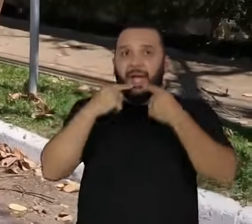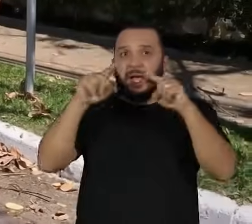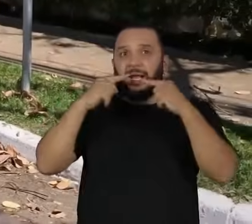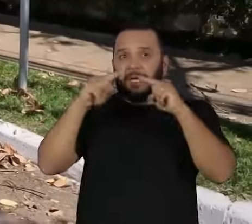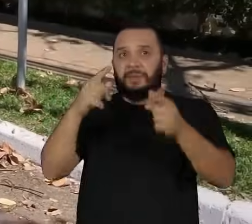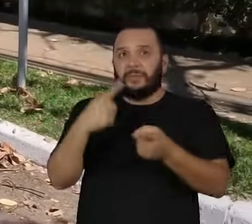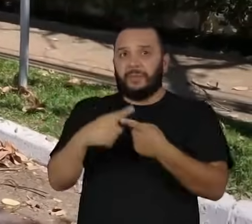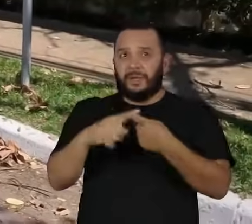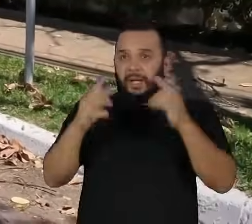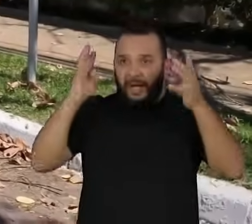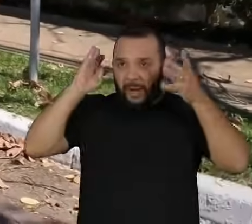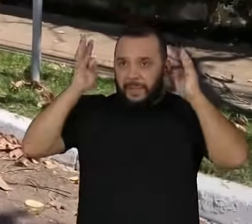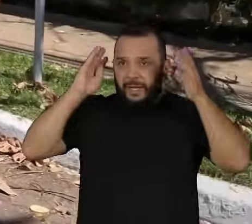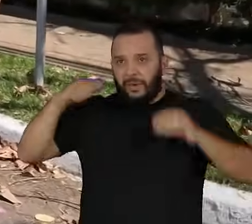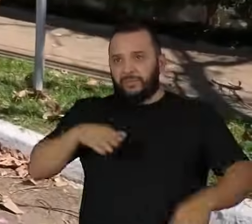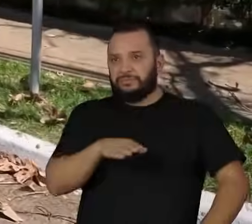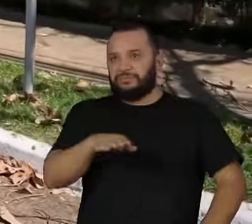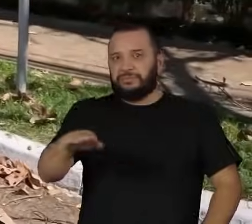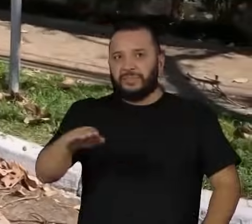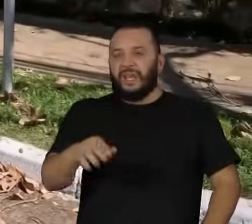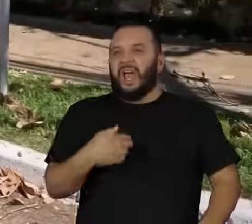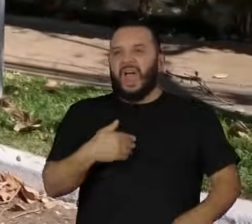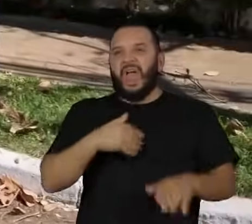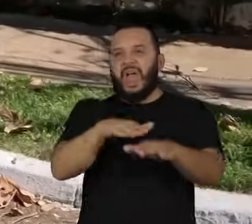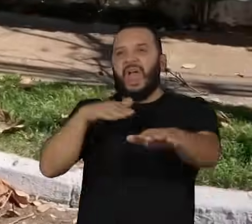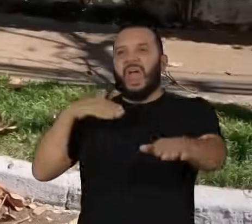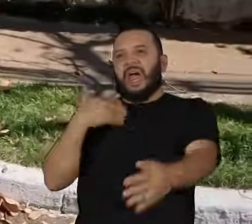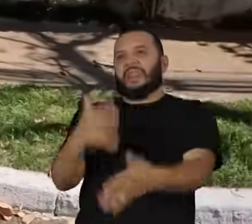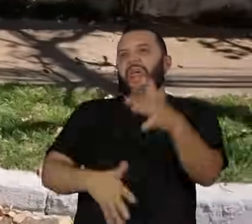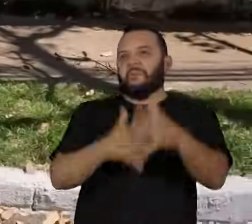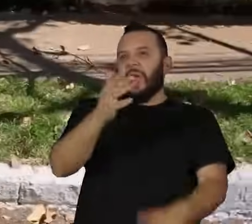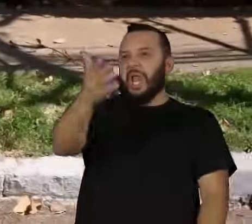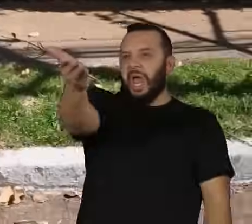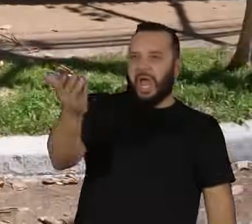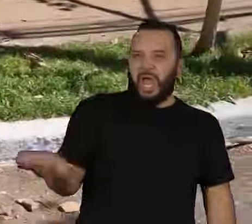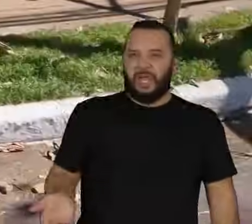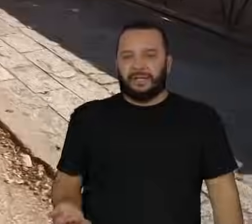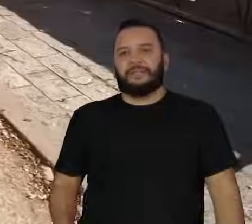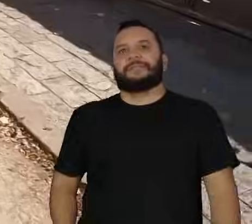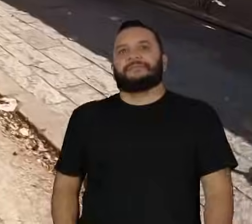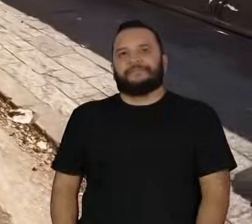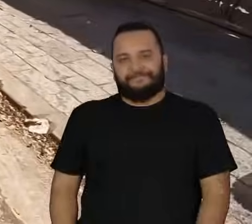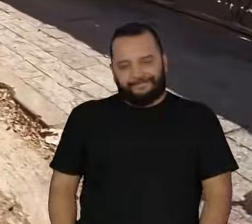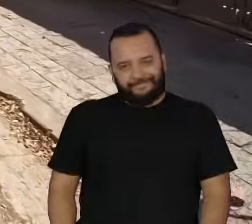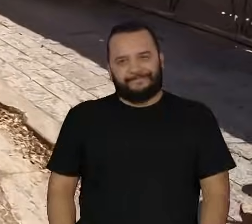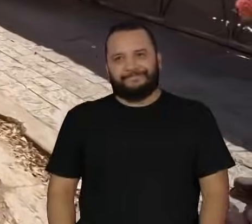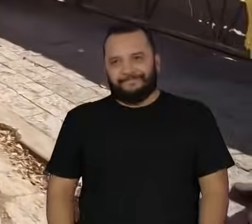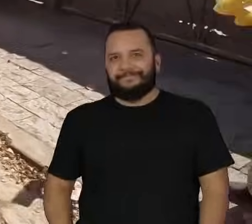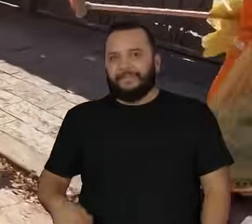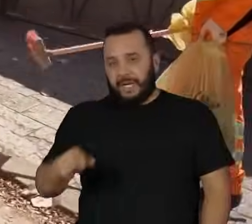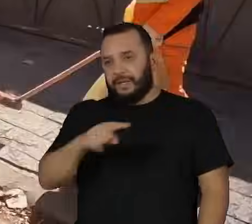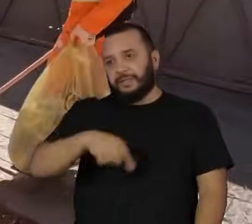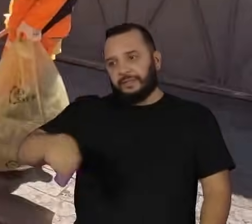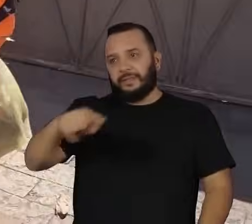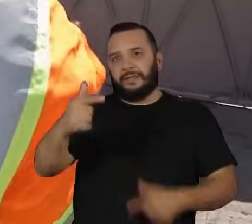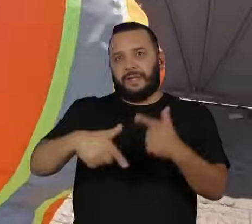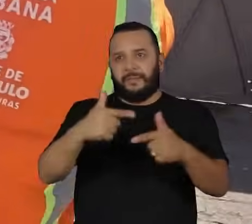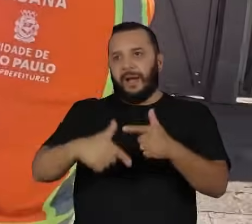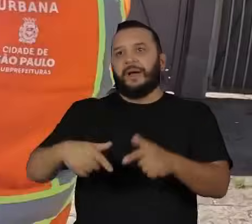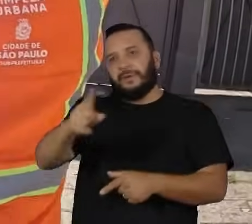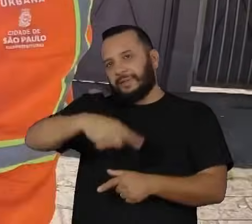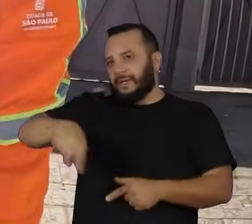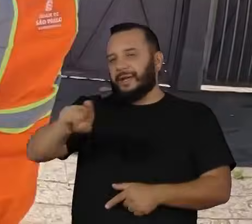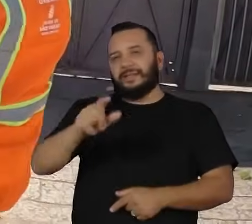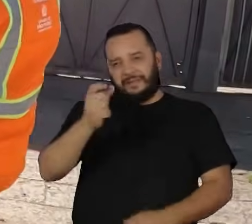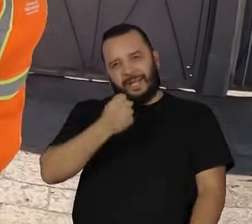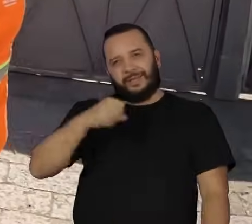parado às vezes limpando uma via e eles reclamam que a gente está fazendo a limpeza para eles. Mas o trabalho dos meninos é show, é 10. A